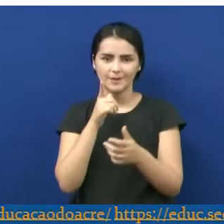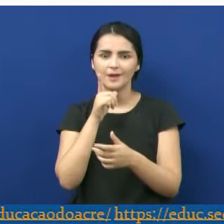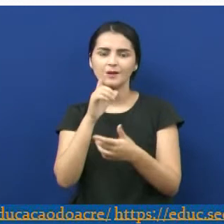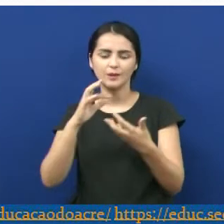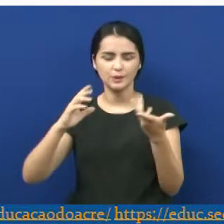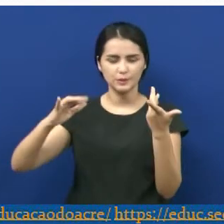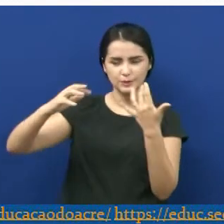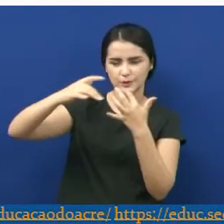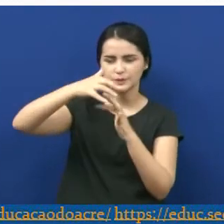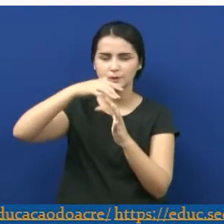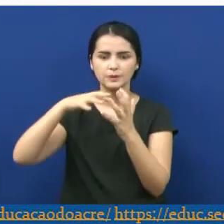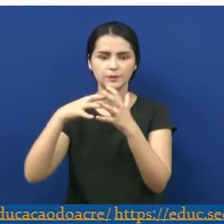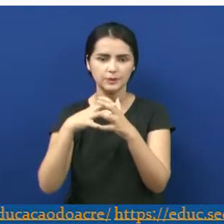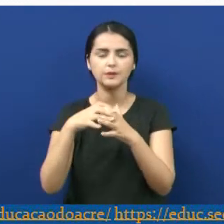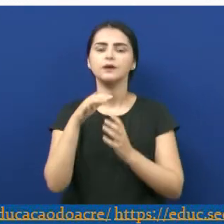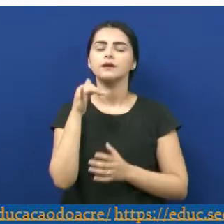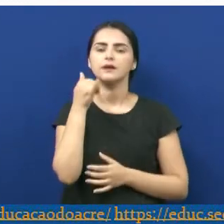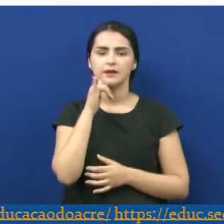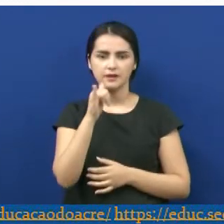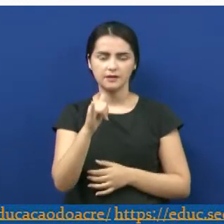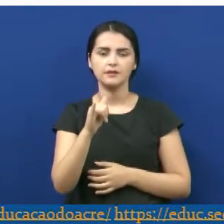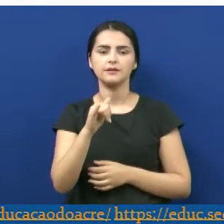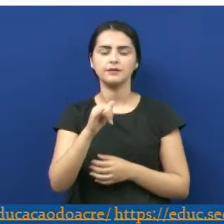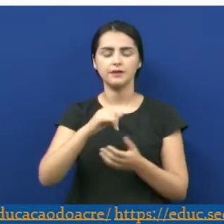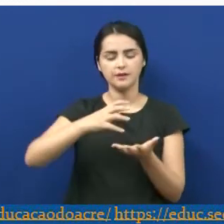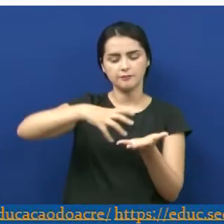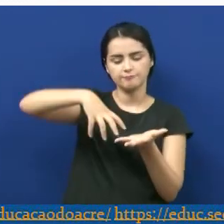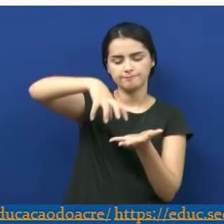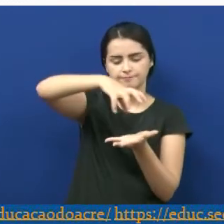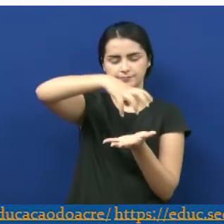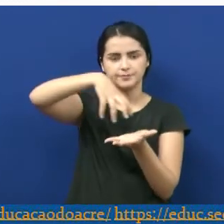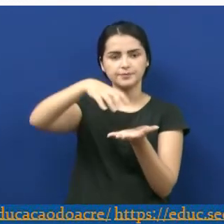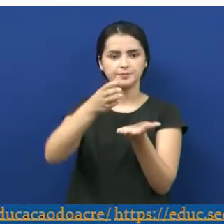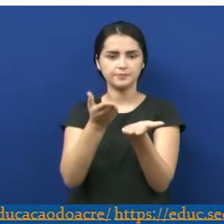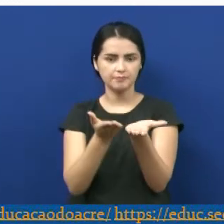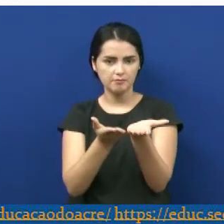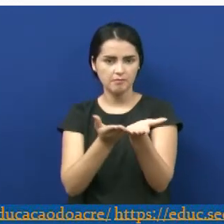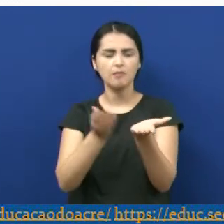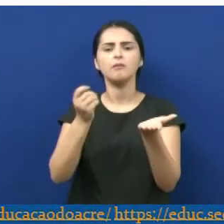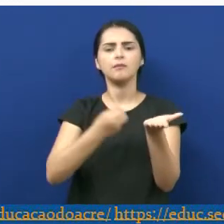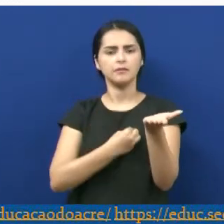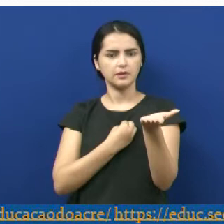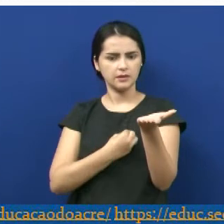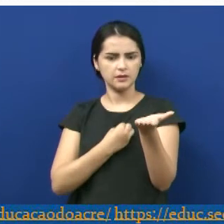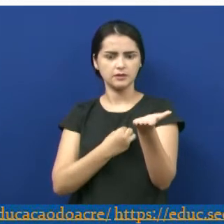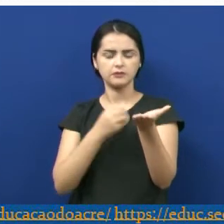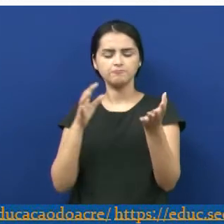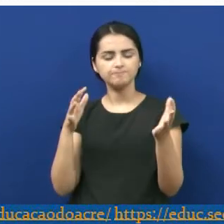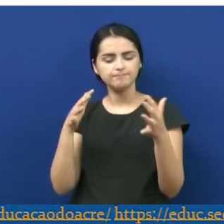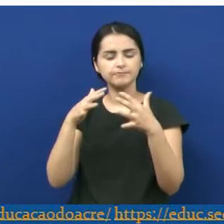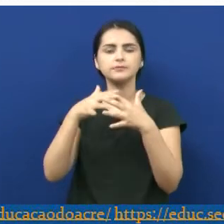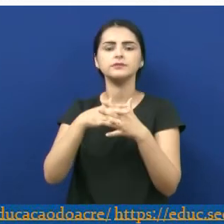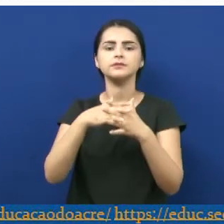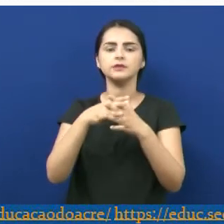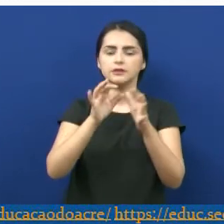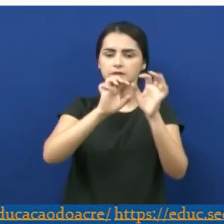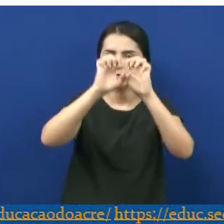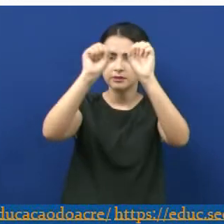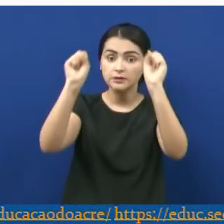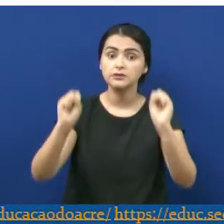corrente elétrica. Então, é uma solução aquosa iônica, o soluto ele forma com as moléculas do solvente um sistema